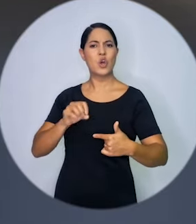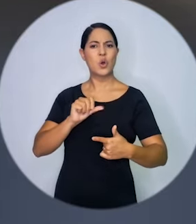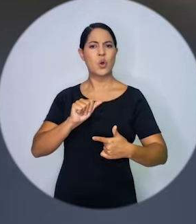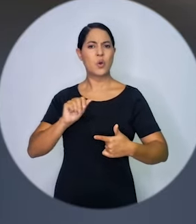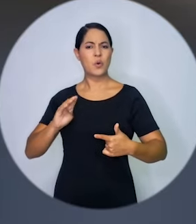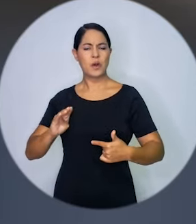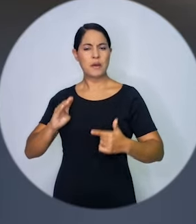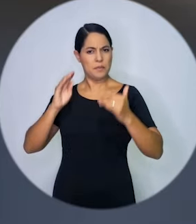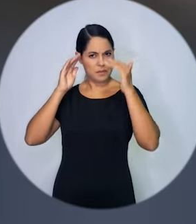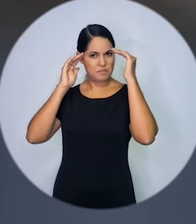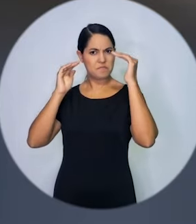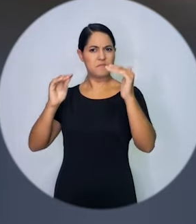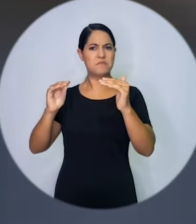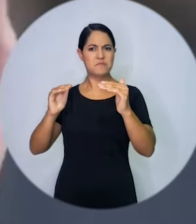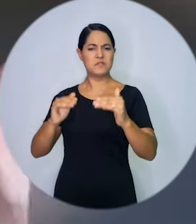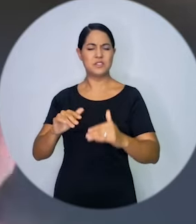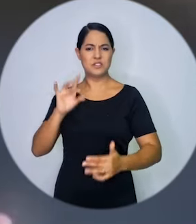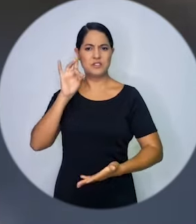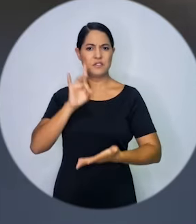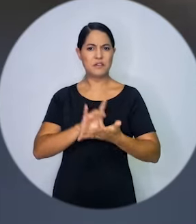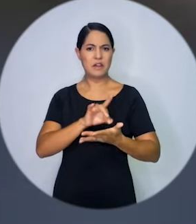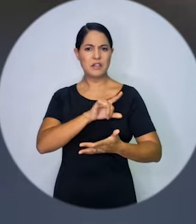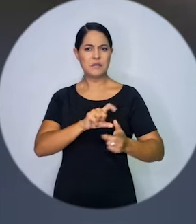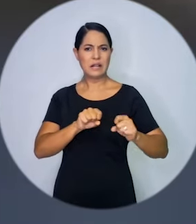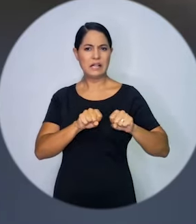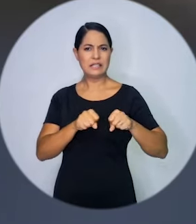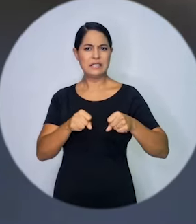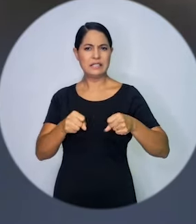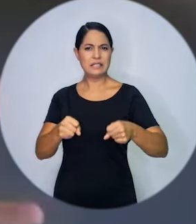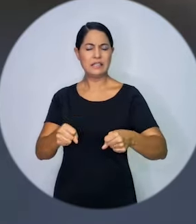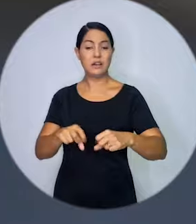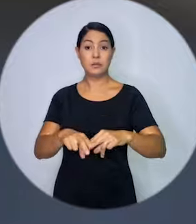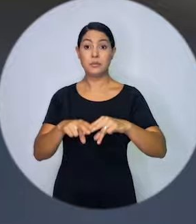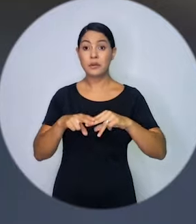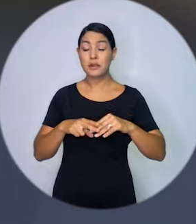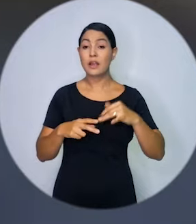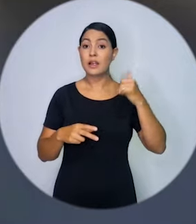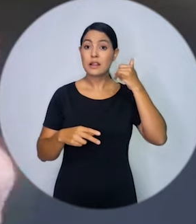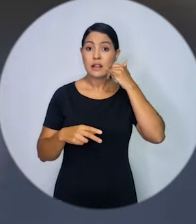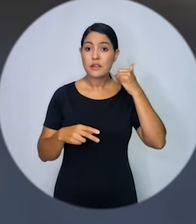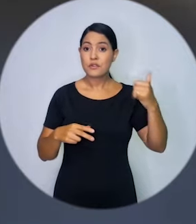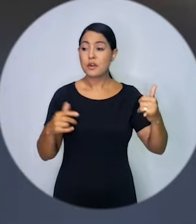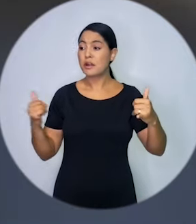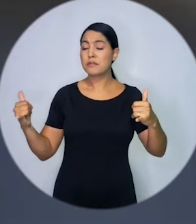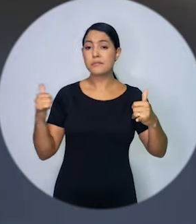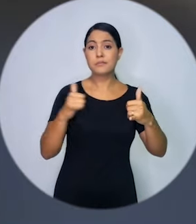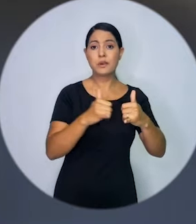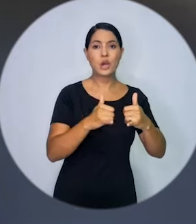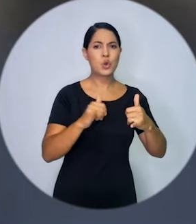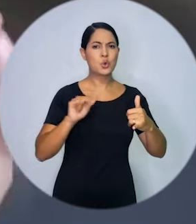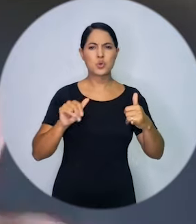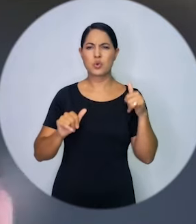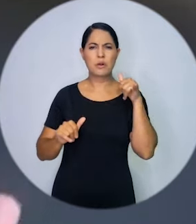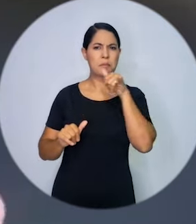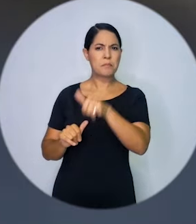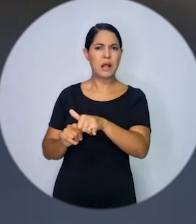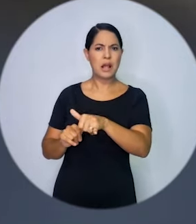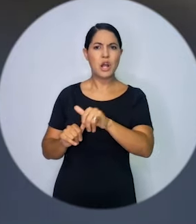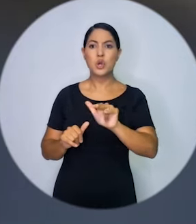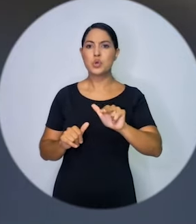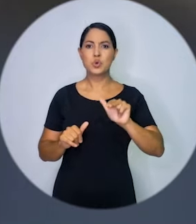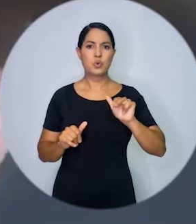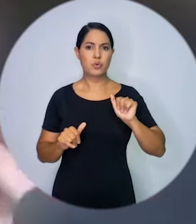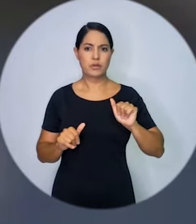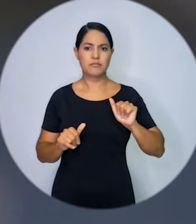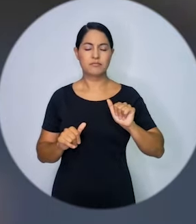assim, no convívio pessoal, o quanto isso significa para ela e o quanto, de fato, ela se empenha em atender os telefonemas. Nunca vi ela recusar uma ligação,